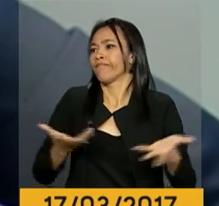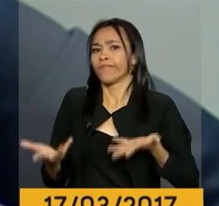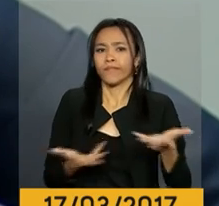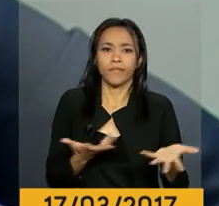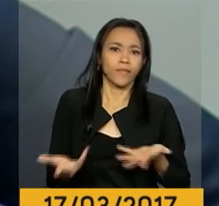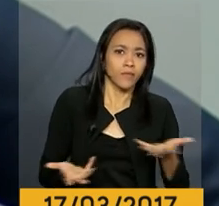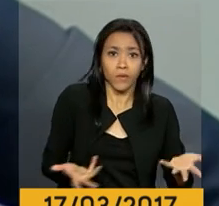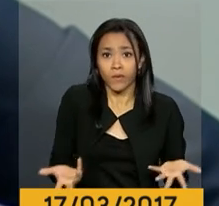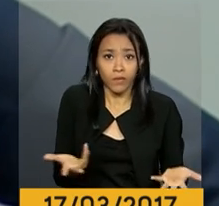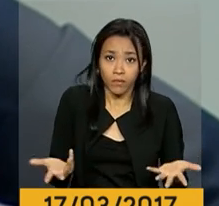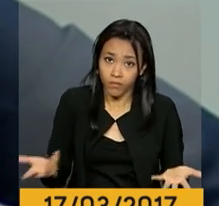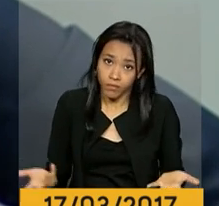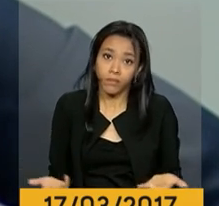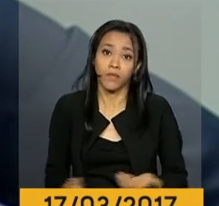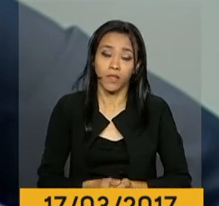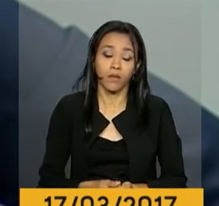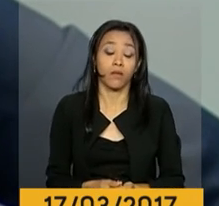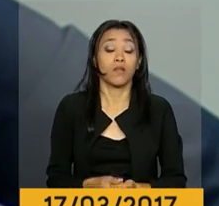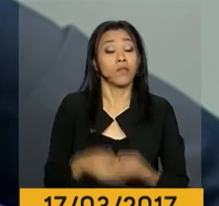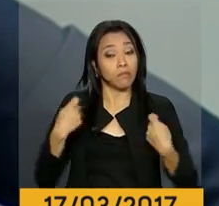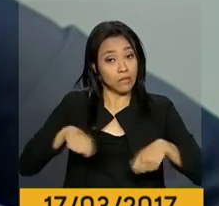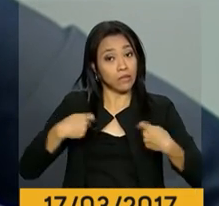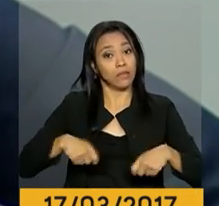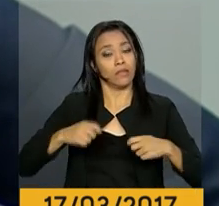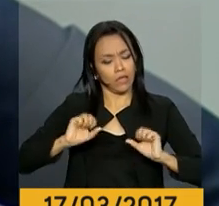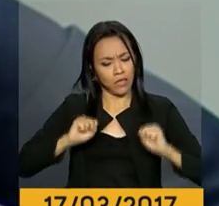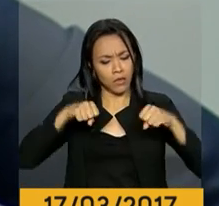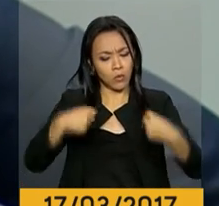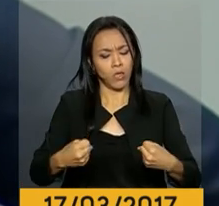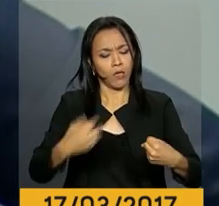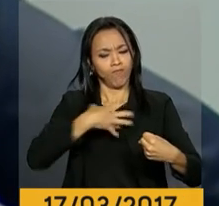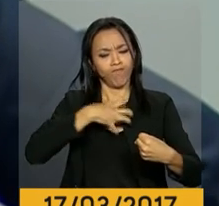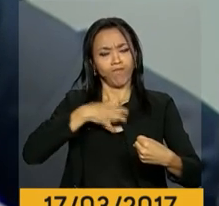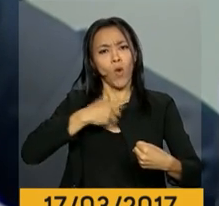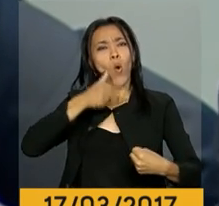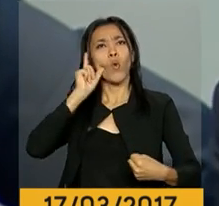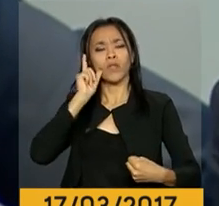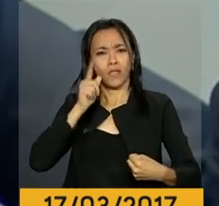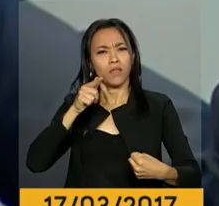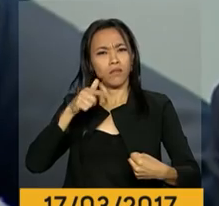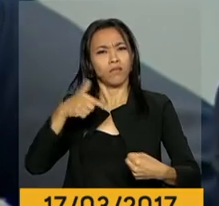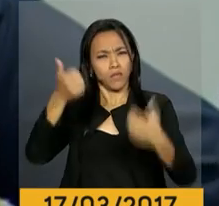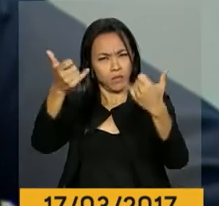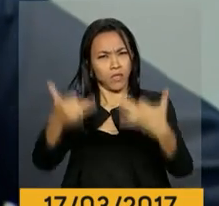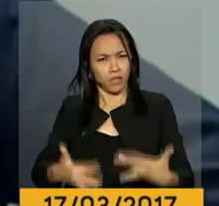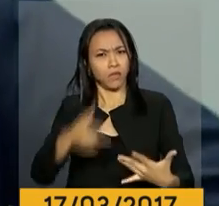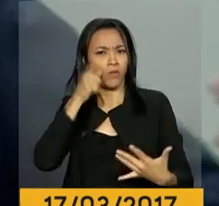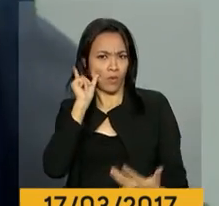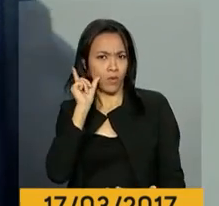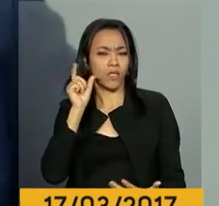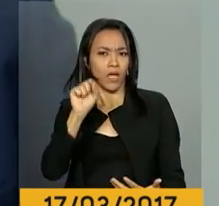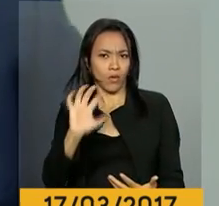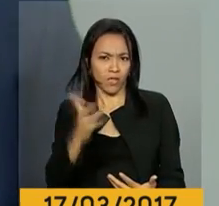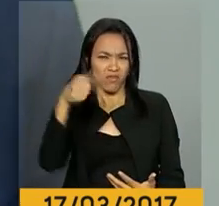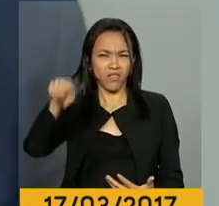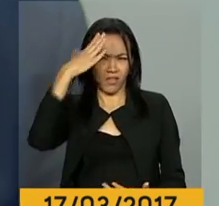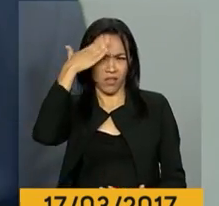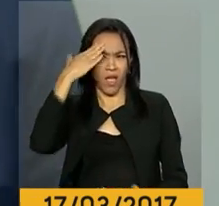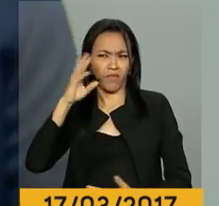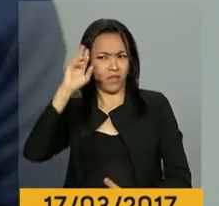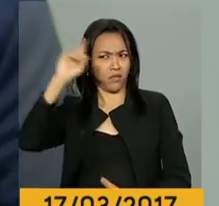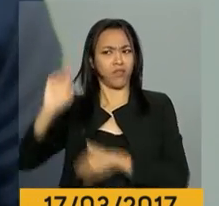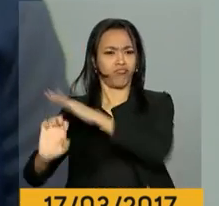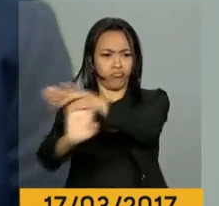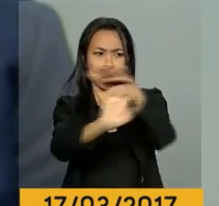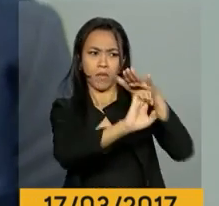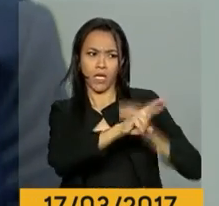na cidadania indigna. Então, ele precisa recuperar o emprego. Ontem ainda, com muita satisfação, os senhores sabem, os senhores são empresários, os senhores sabem